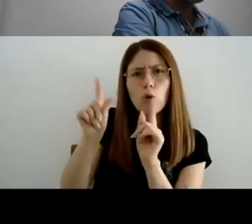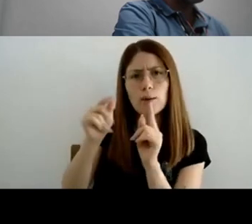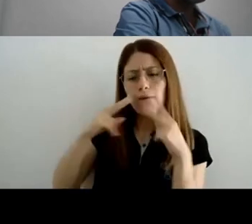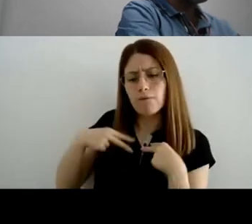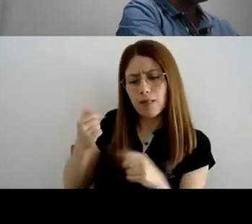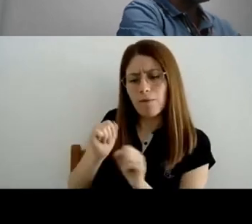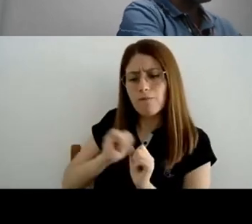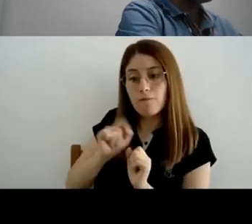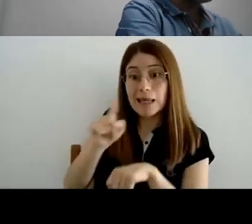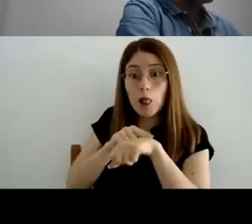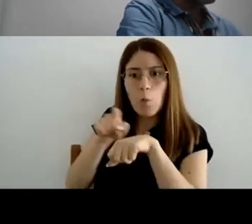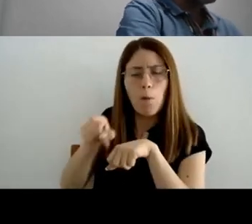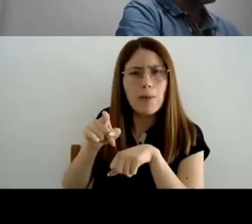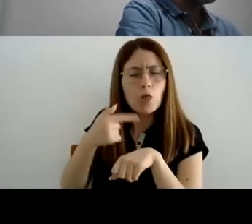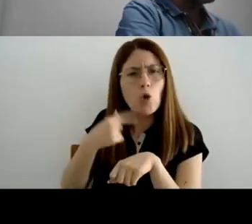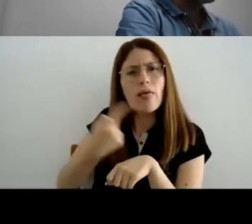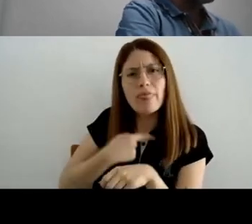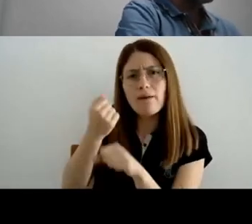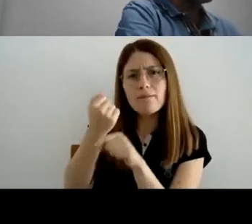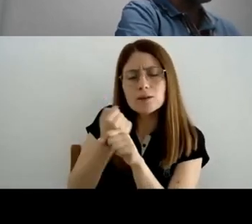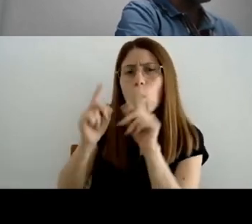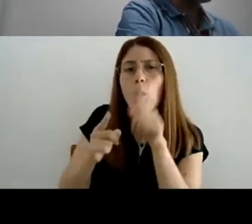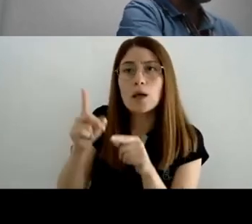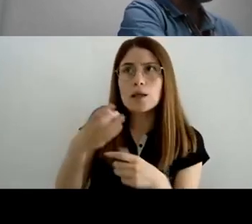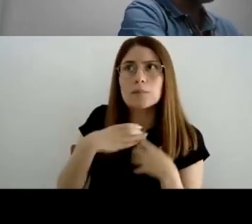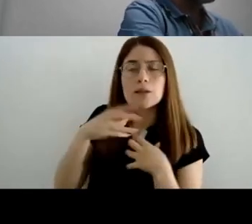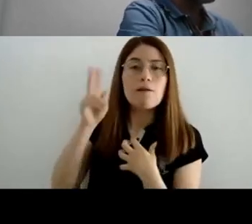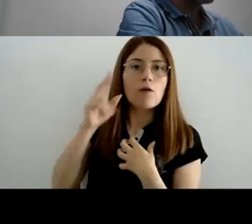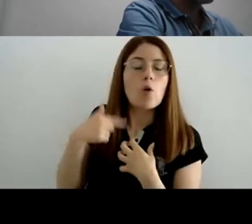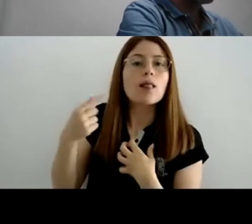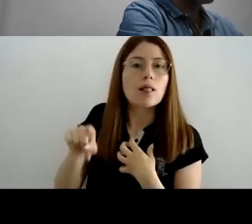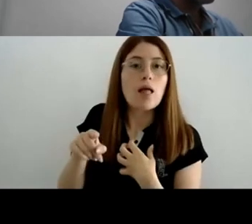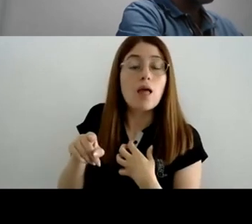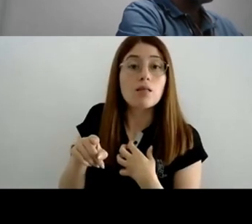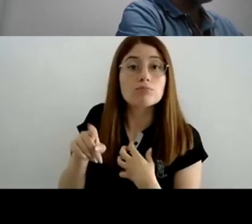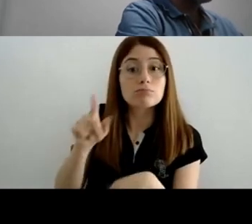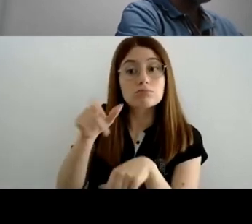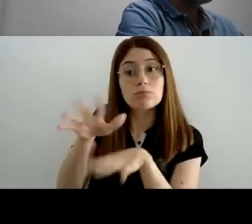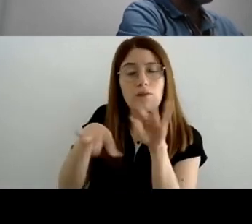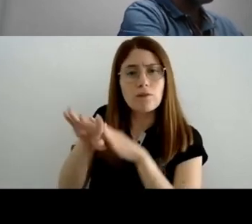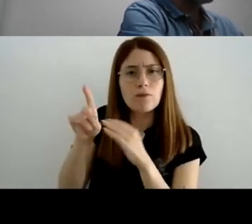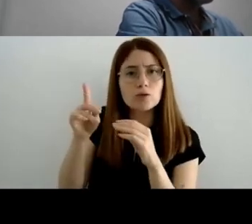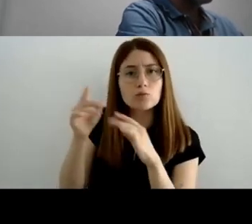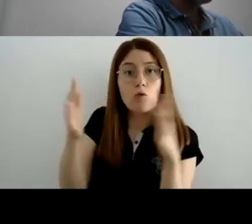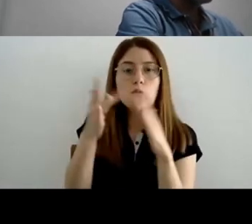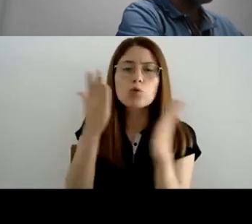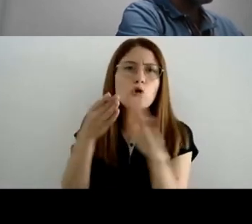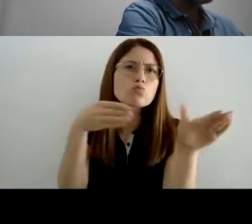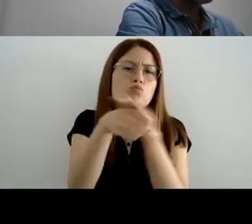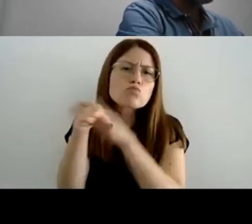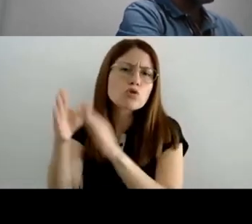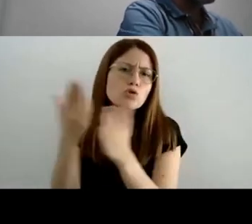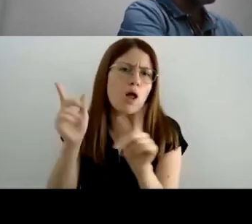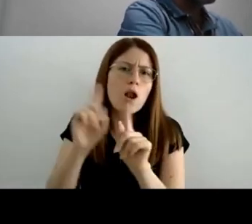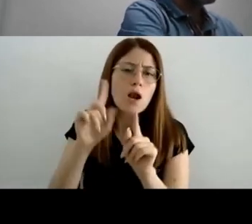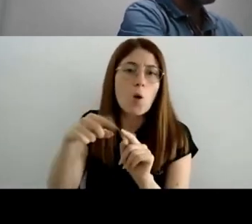deles naquele momento, e eles sentirem-se valorizados também por aquilo que fazem. O futebol não é só marcar golos. Existe a outra fase que eu às vezes